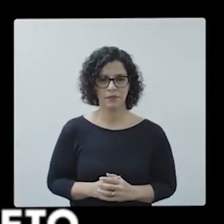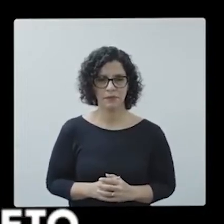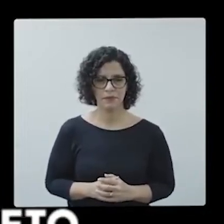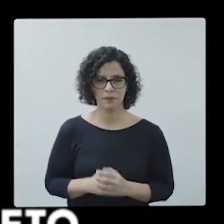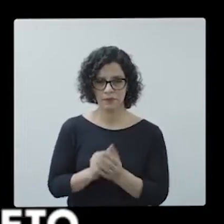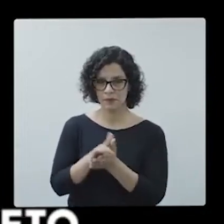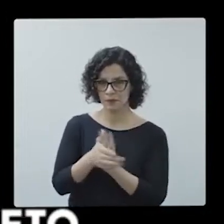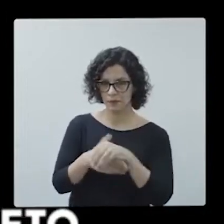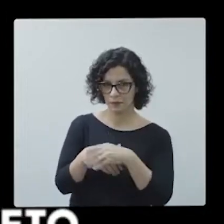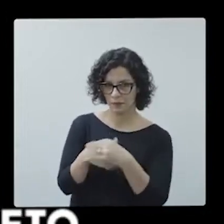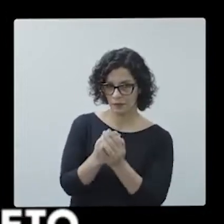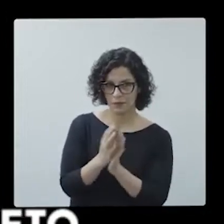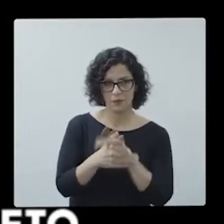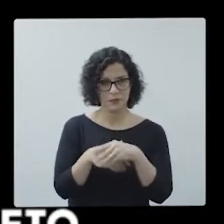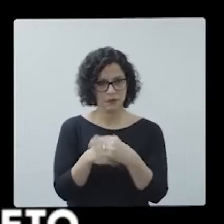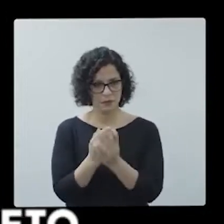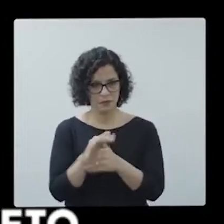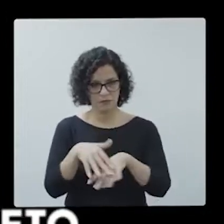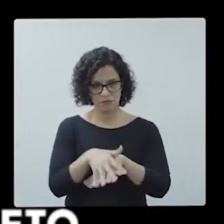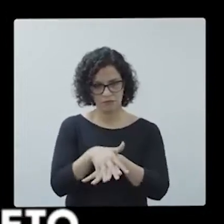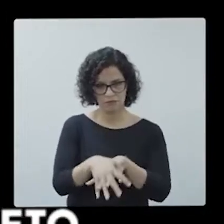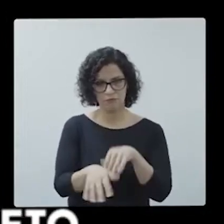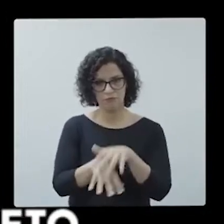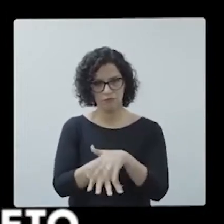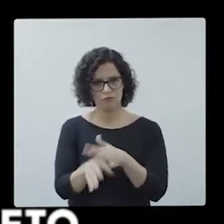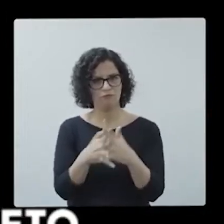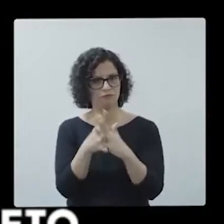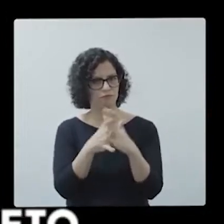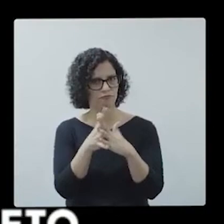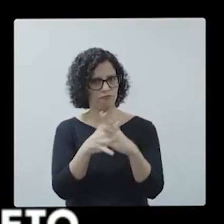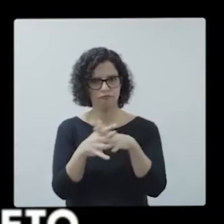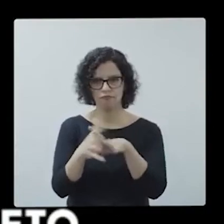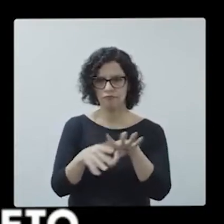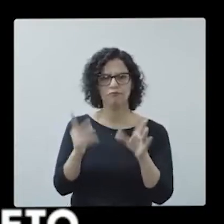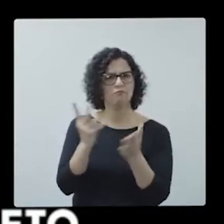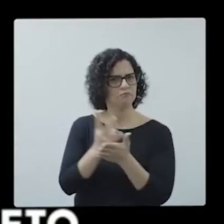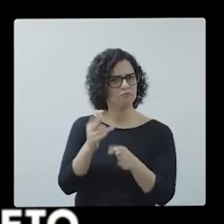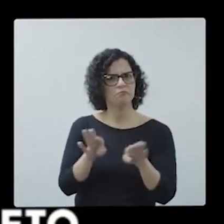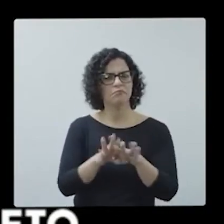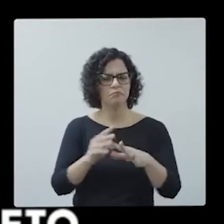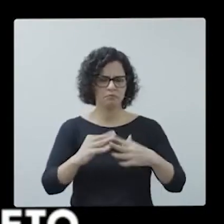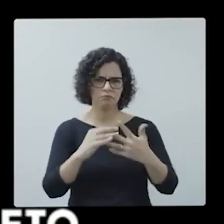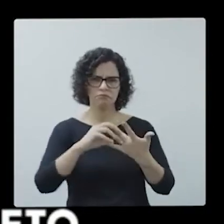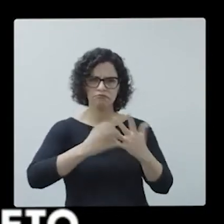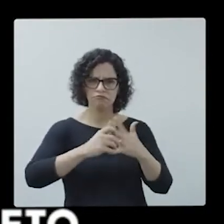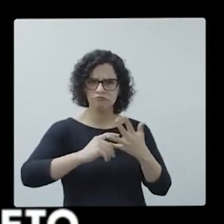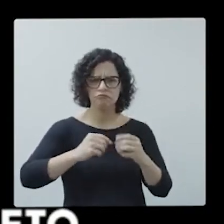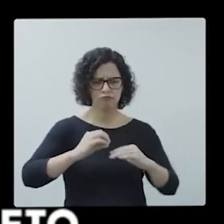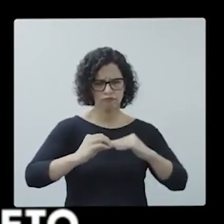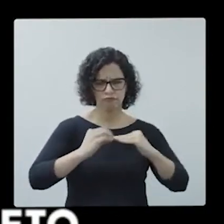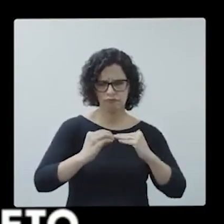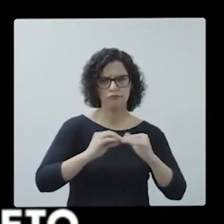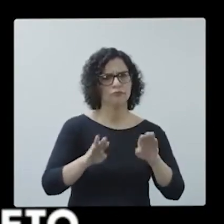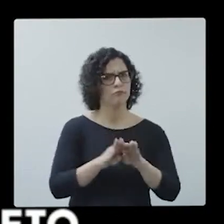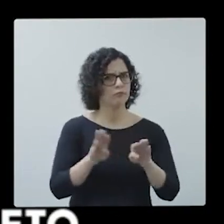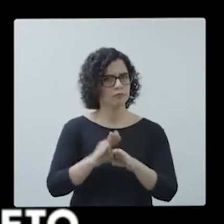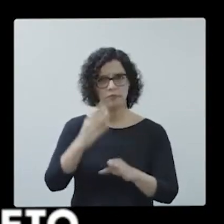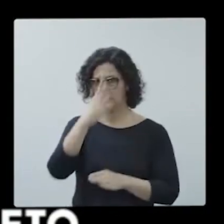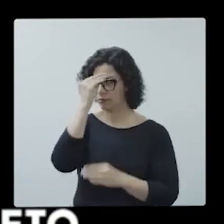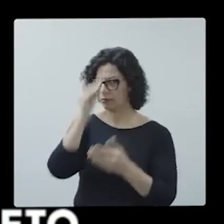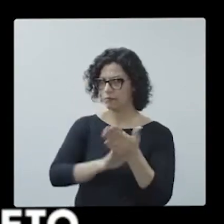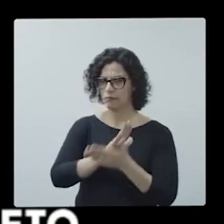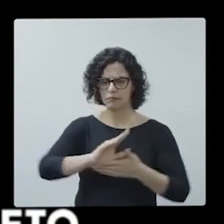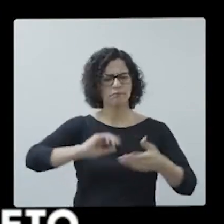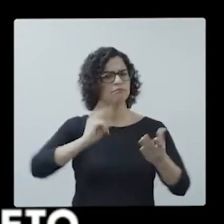Ele passa sabão, espalha bem nas mãos, nos dedos, nas unhas, não esquece